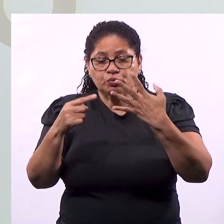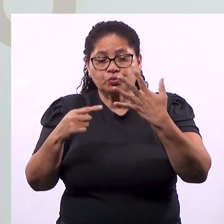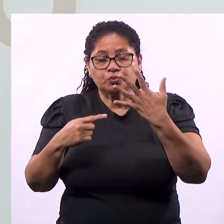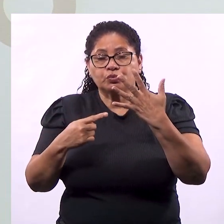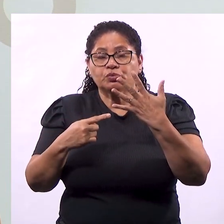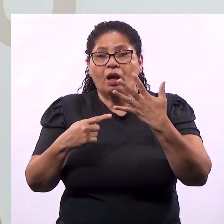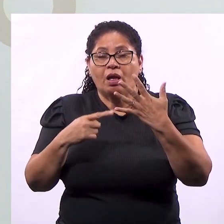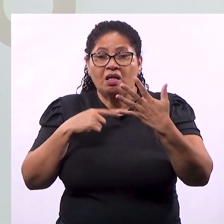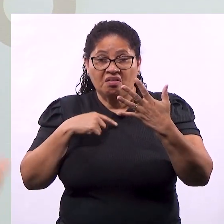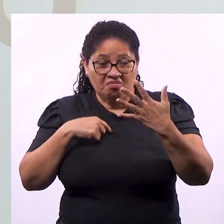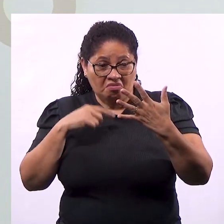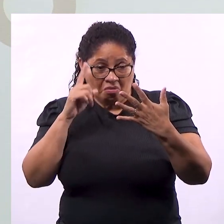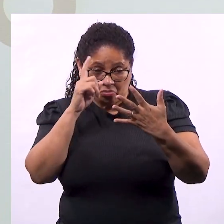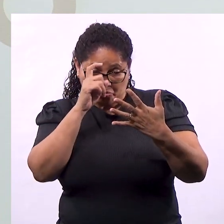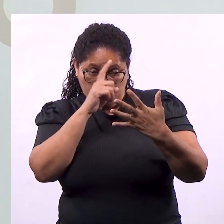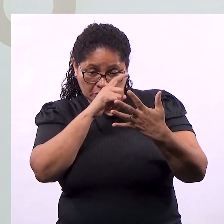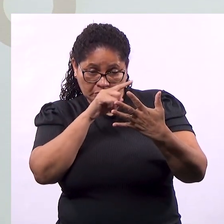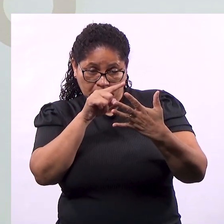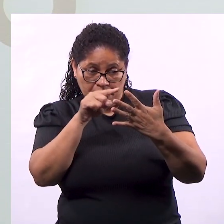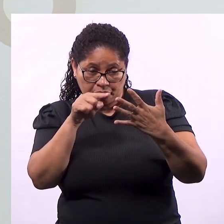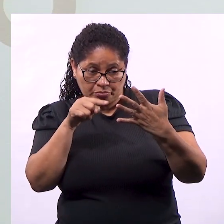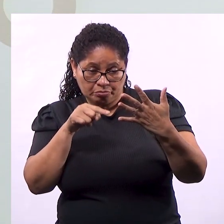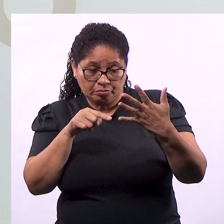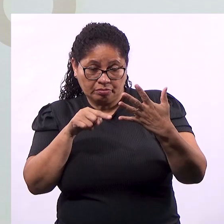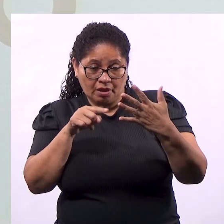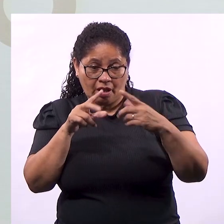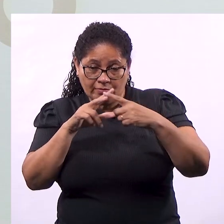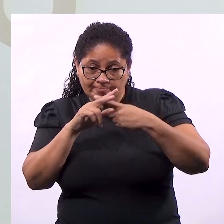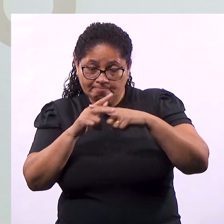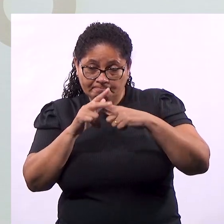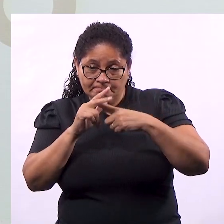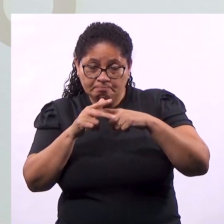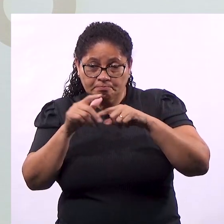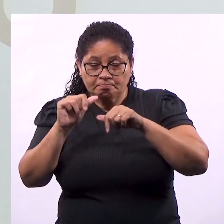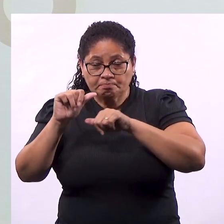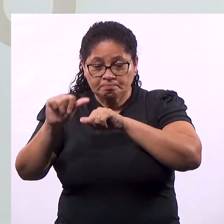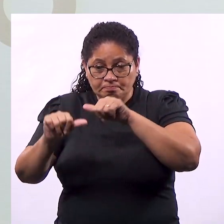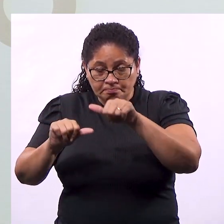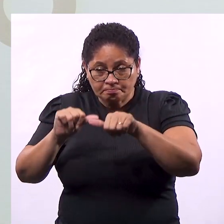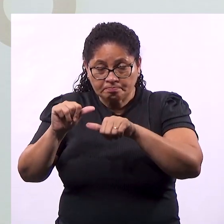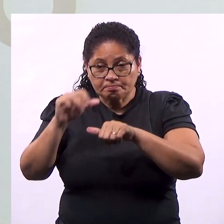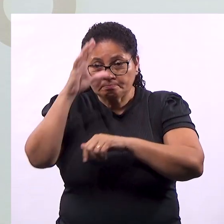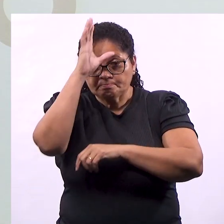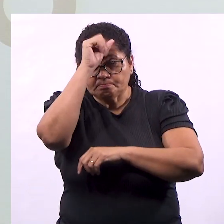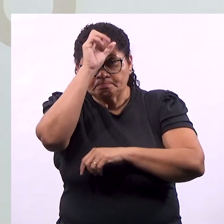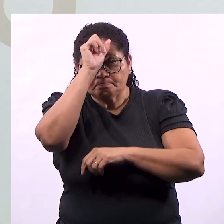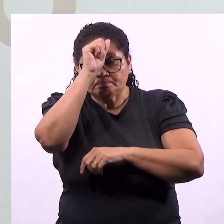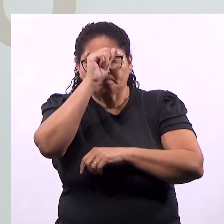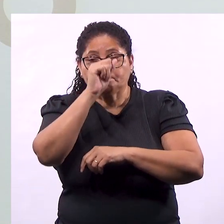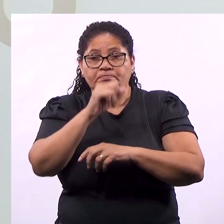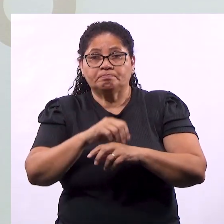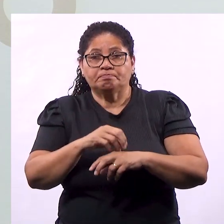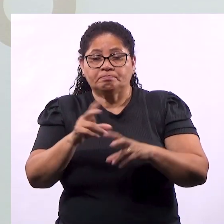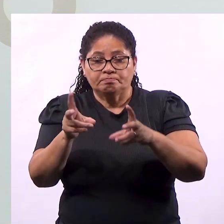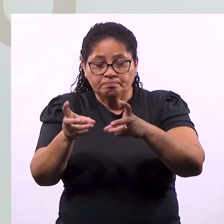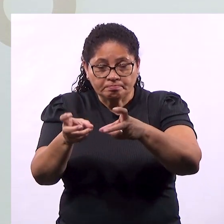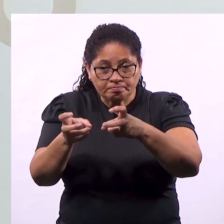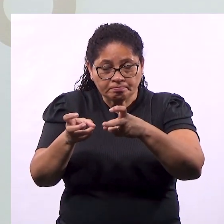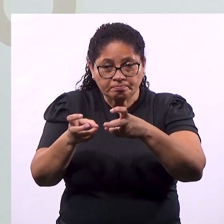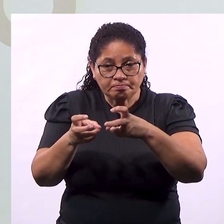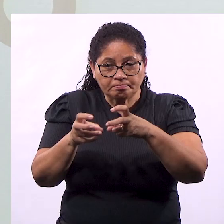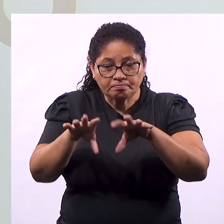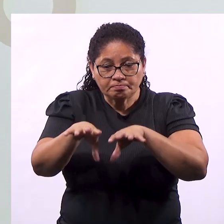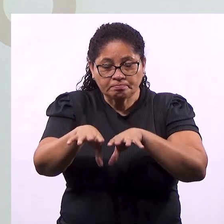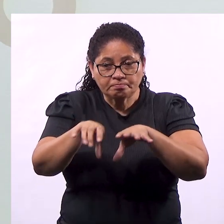os dedinhos E aí eles tiveram dificuldade com os dedinhos então eu vou regular o processo de aprendizagem porque eu estou na Perspectiva